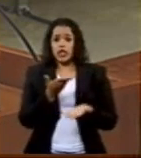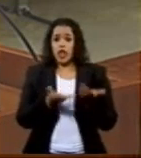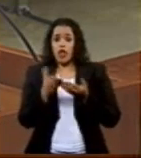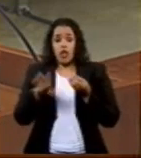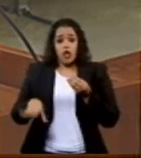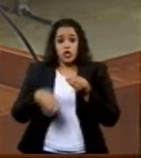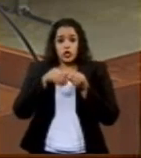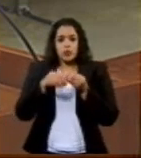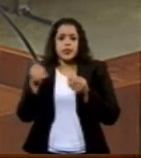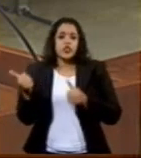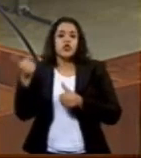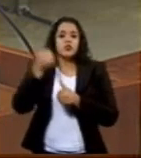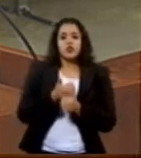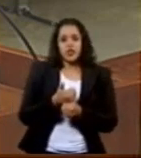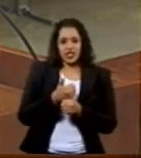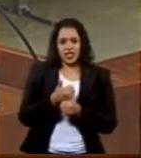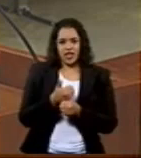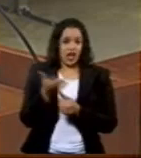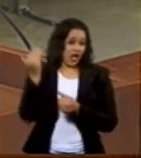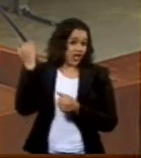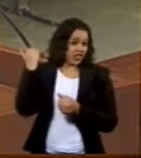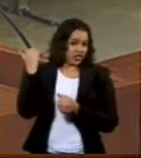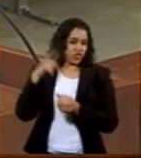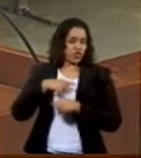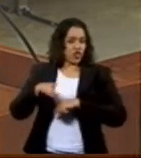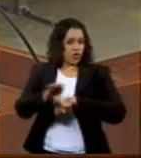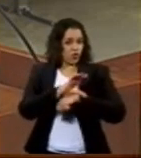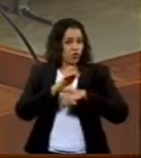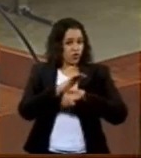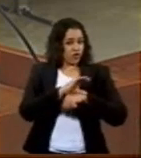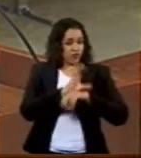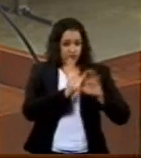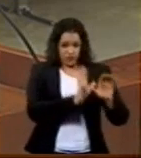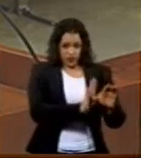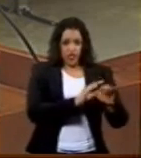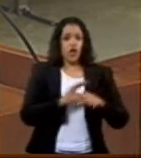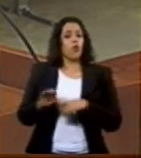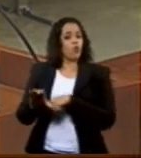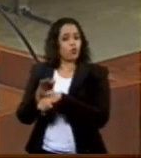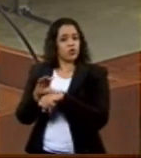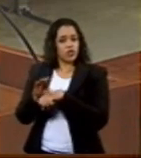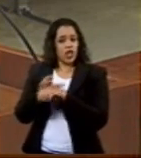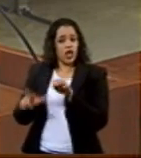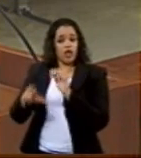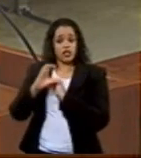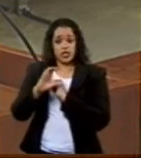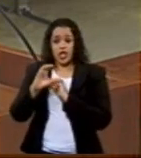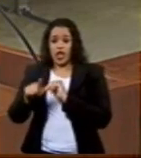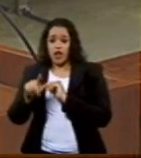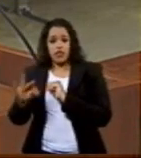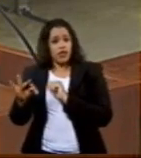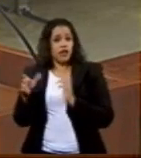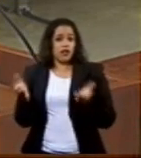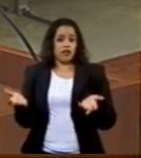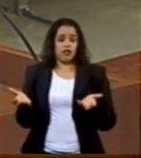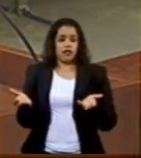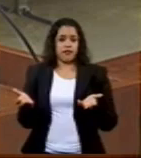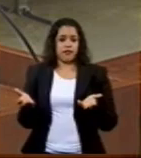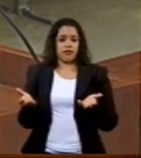adicional substitutivo àqueles previstos na Constituição Federal e àqueles previstos na consolidação das leis do trabalho. E aqui friso adicional